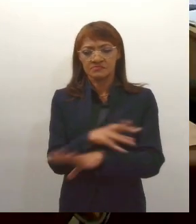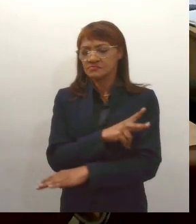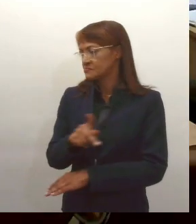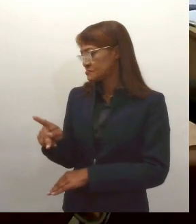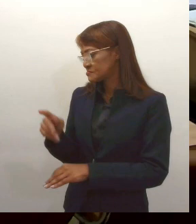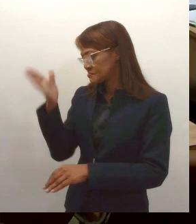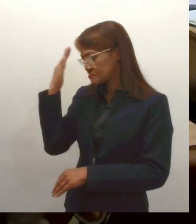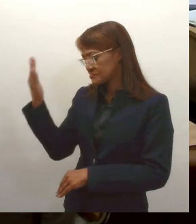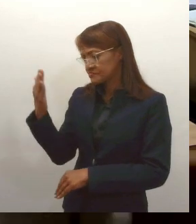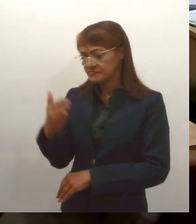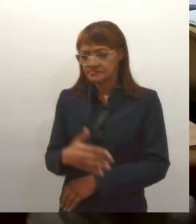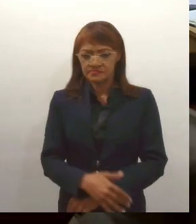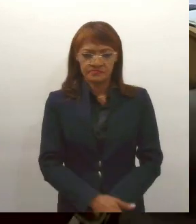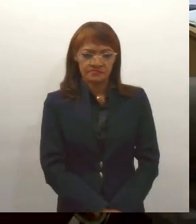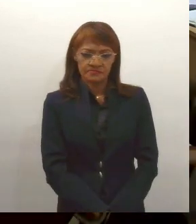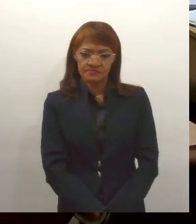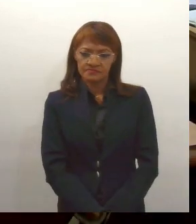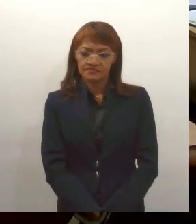ao Deputado Marcos